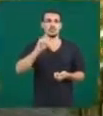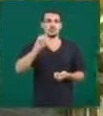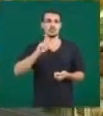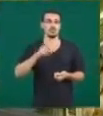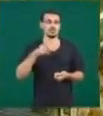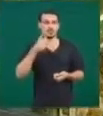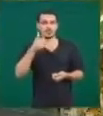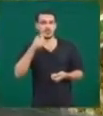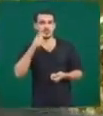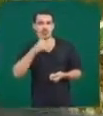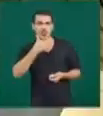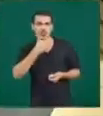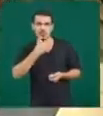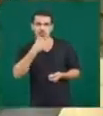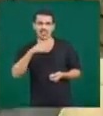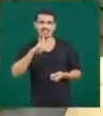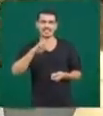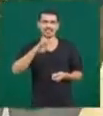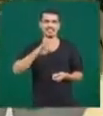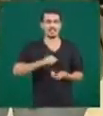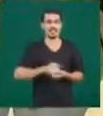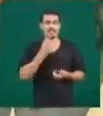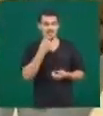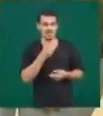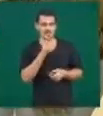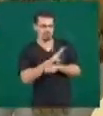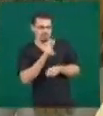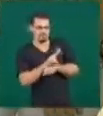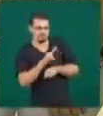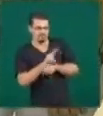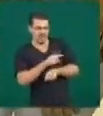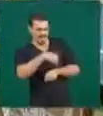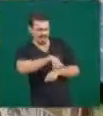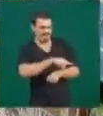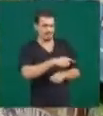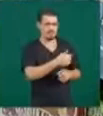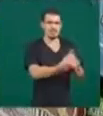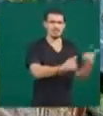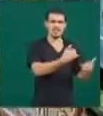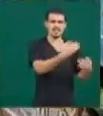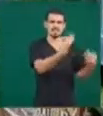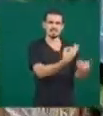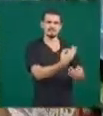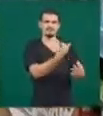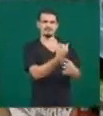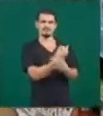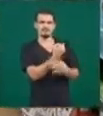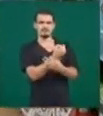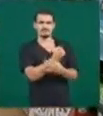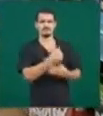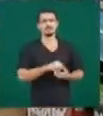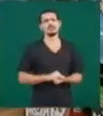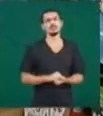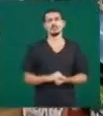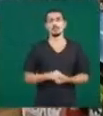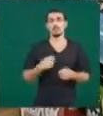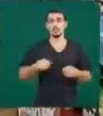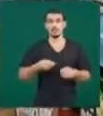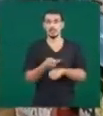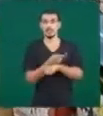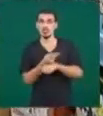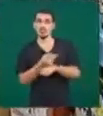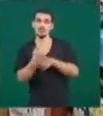é pouco e que faz de tudo para garantir que o neto brinque com segurança. Procurar sempre o brinquedo pela faixa